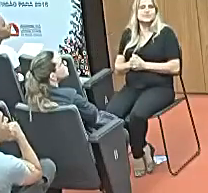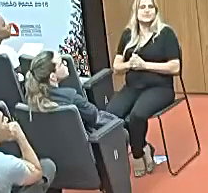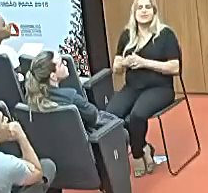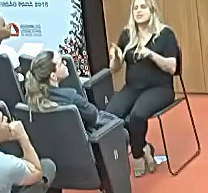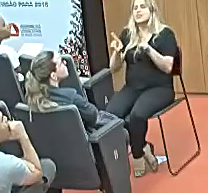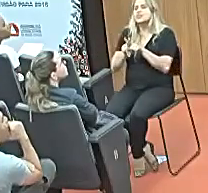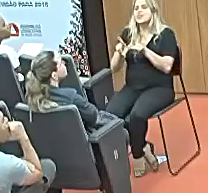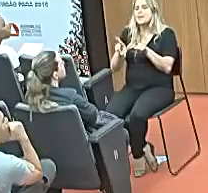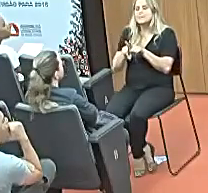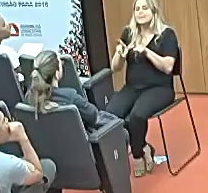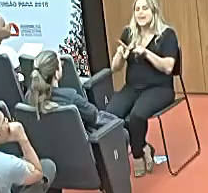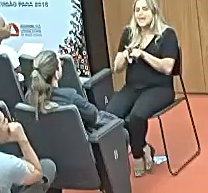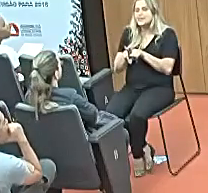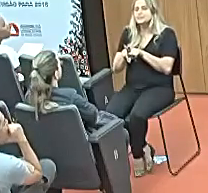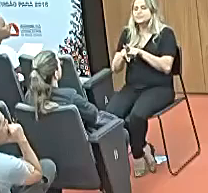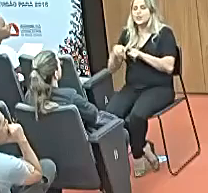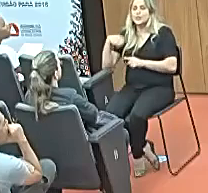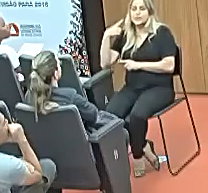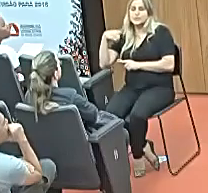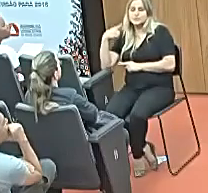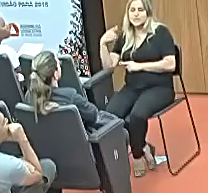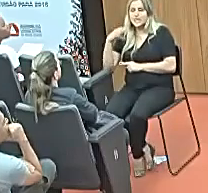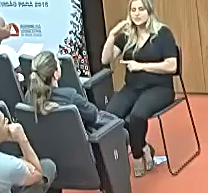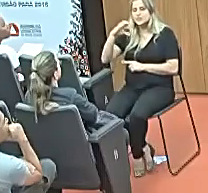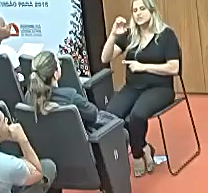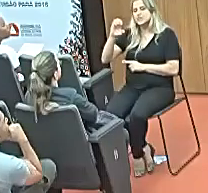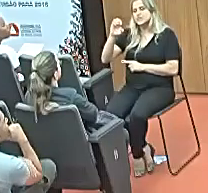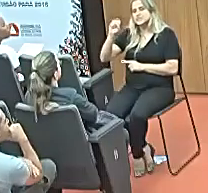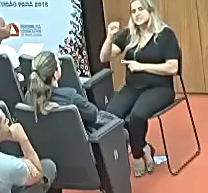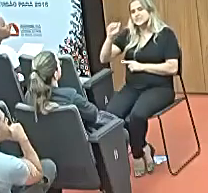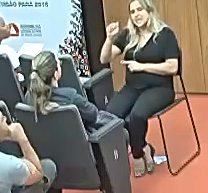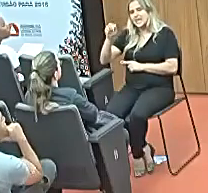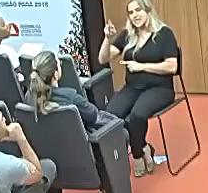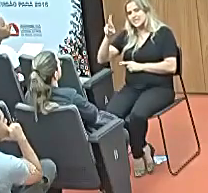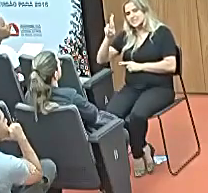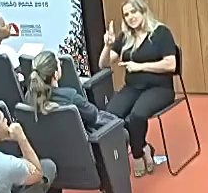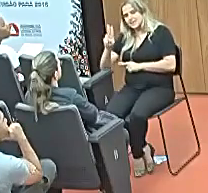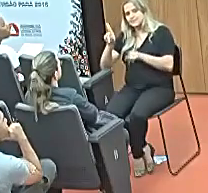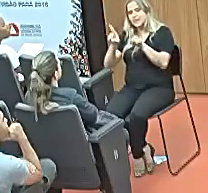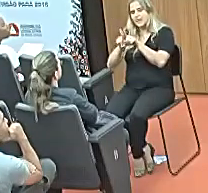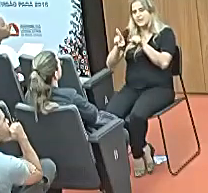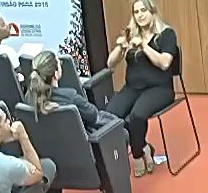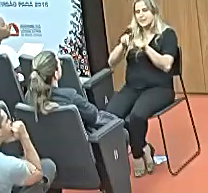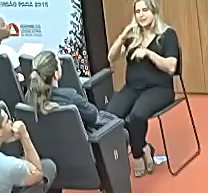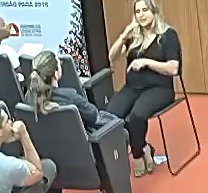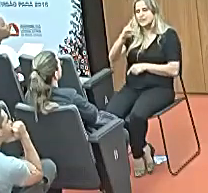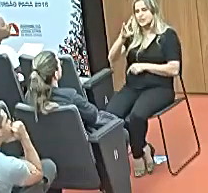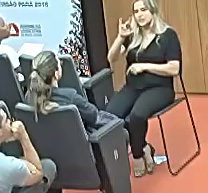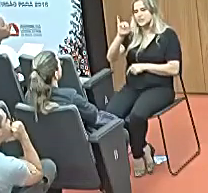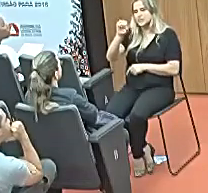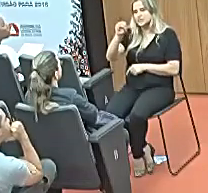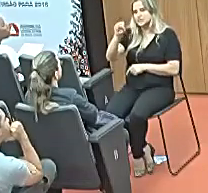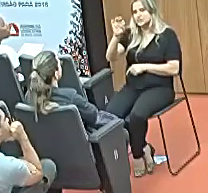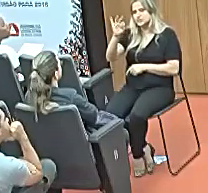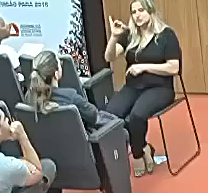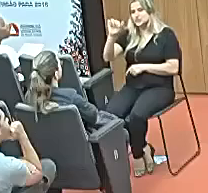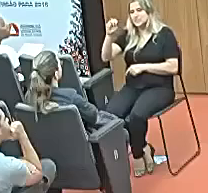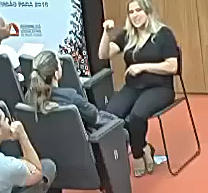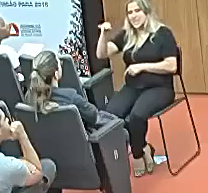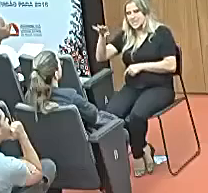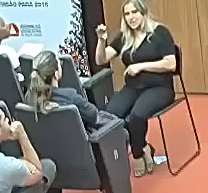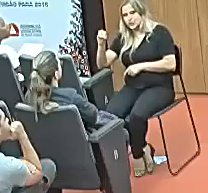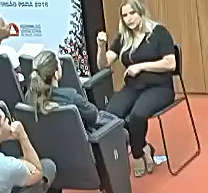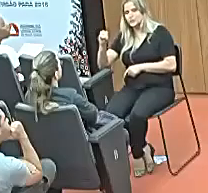cristiana que representando a secretaria de planejamento e matheus simões